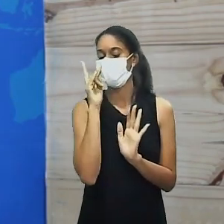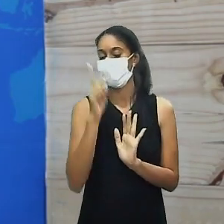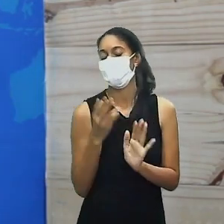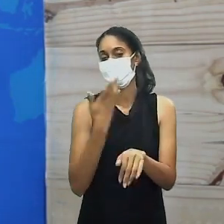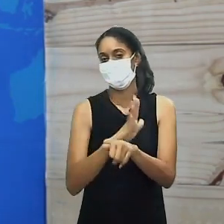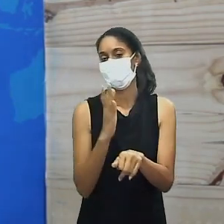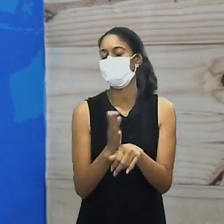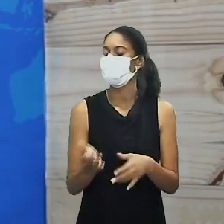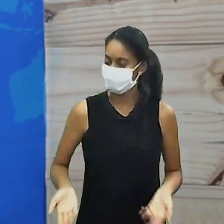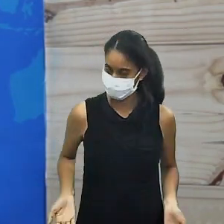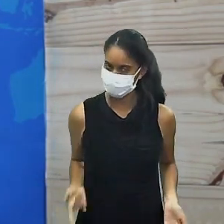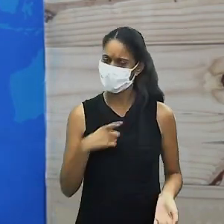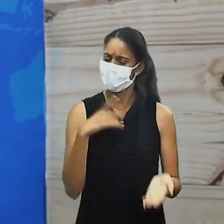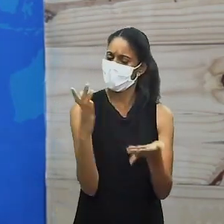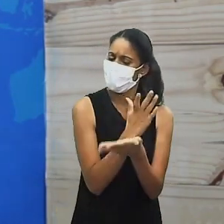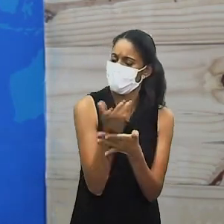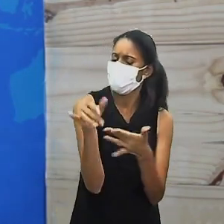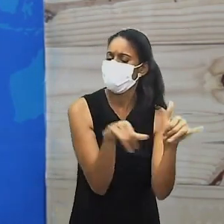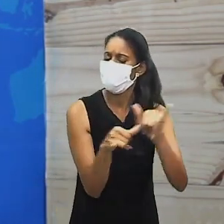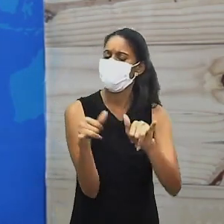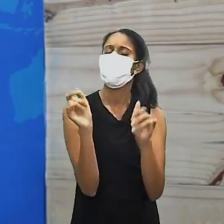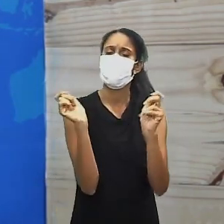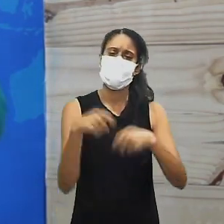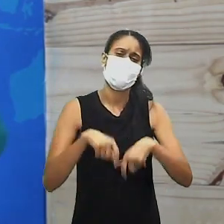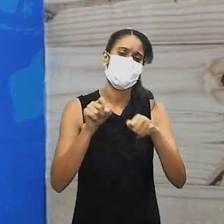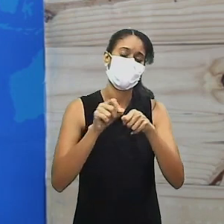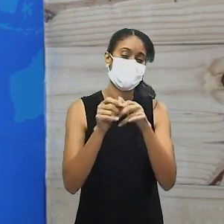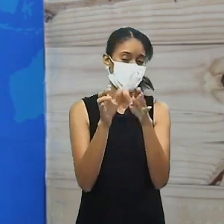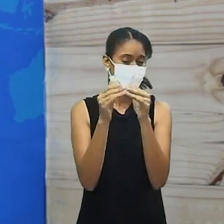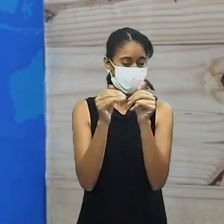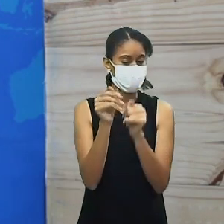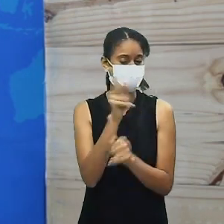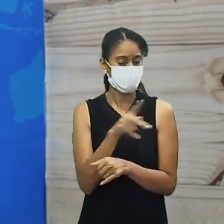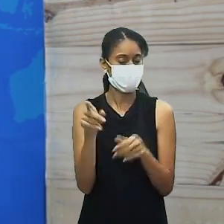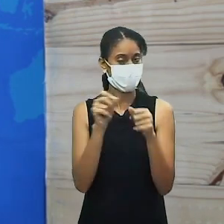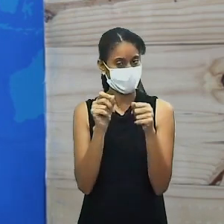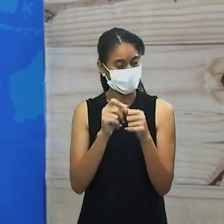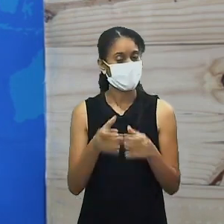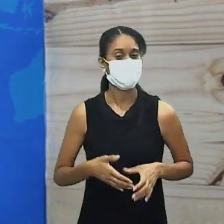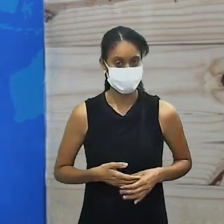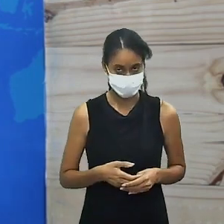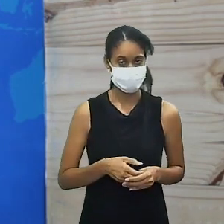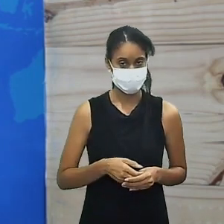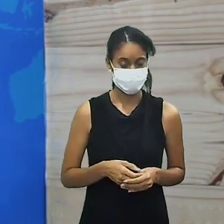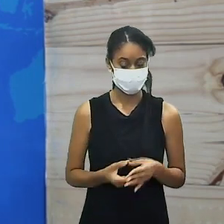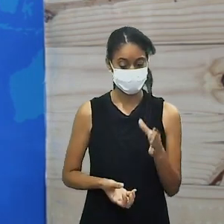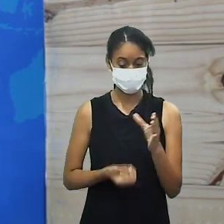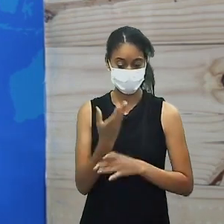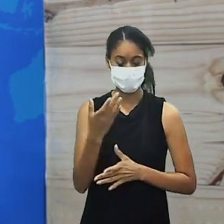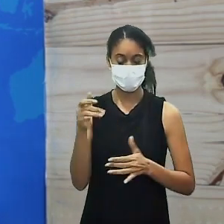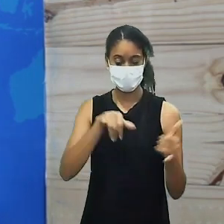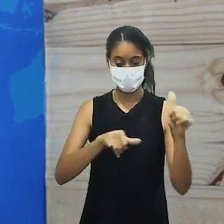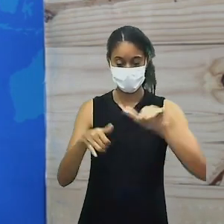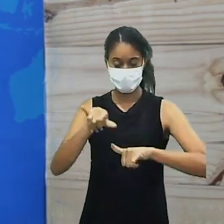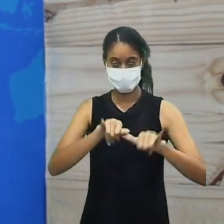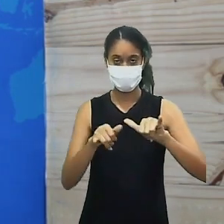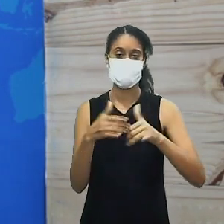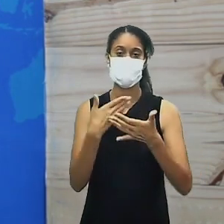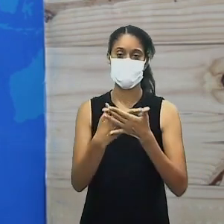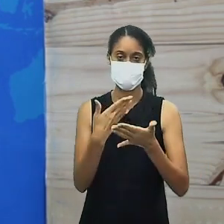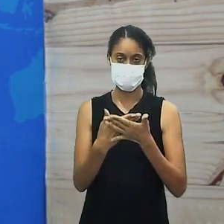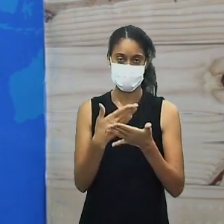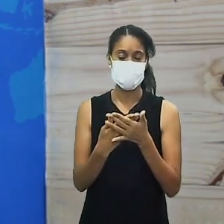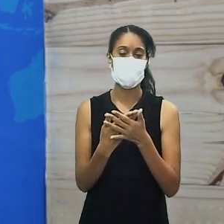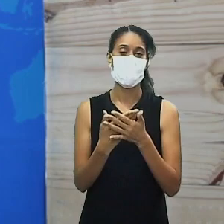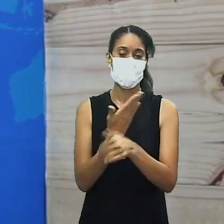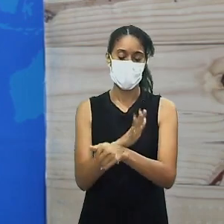umas práticas no laboratório que dá para fazer. Peça ao professor aí que faça, que elabore uma aula prática sobre esse assunto, que é muito legal, vale a